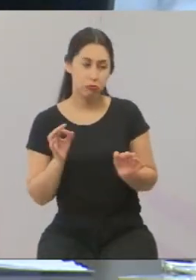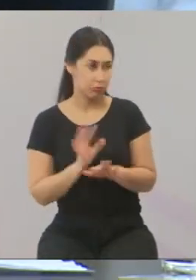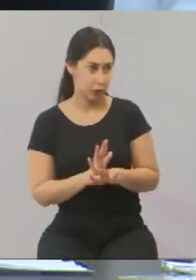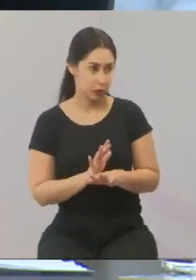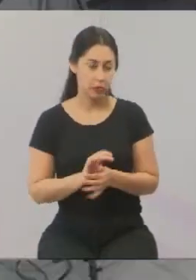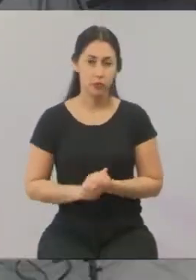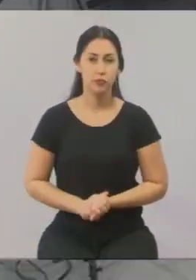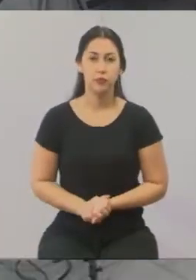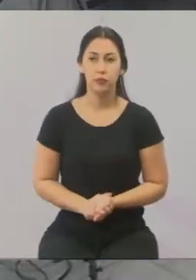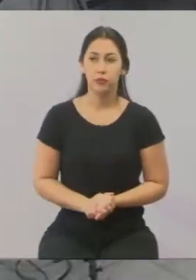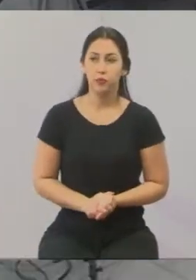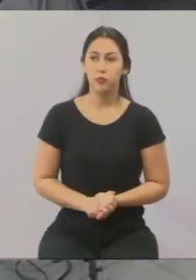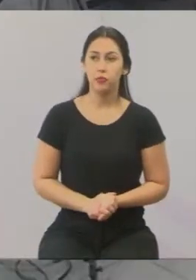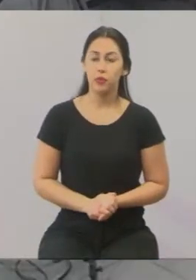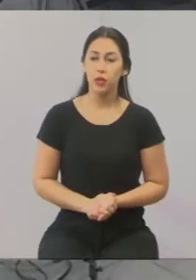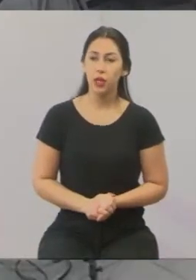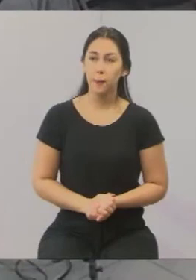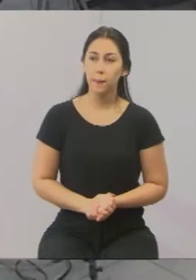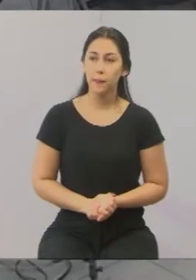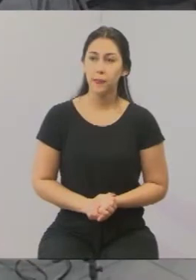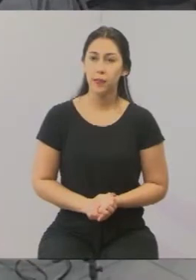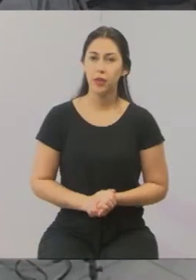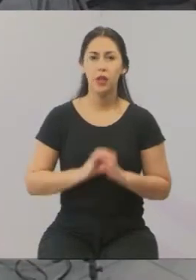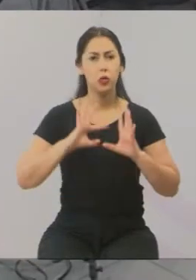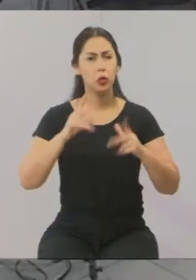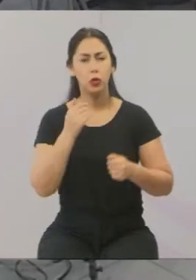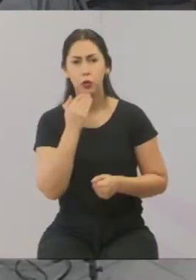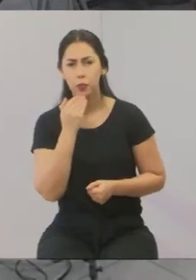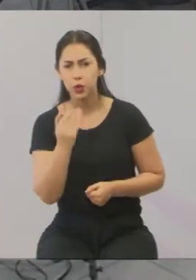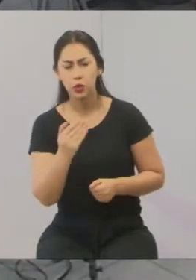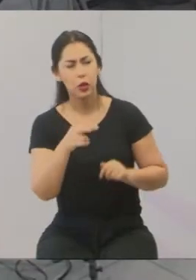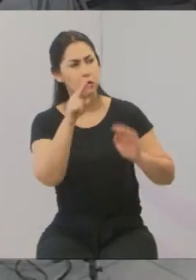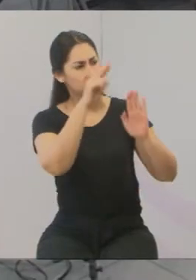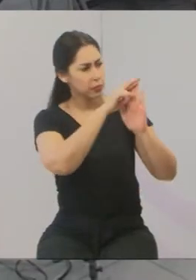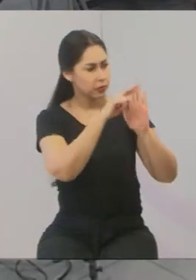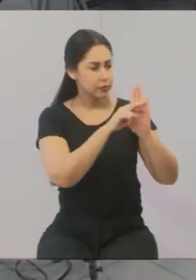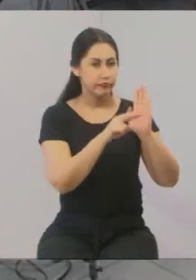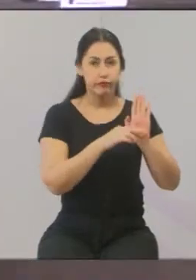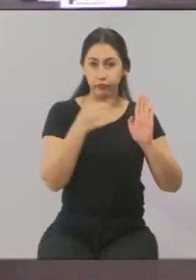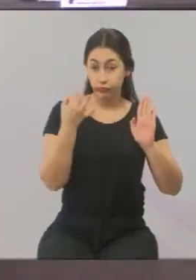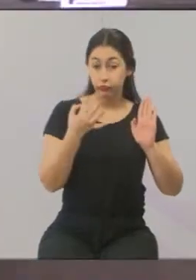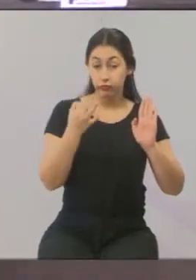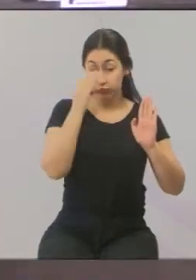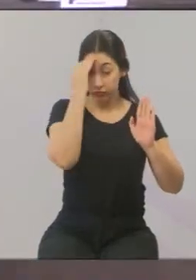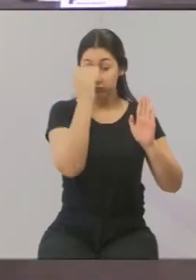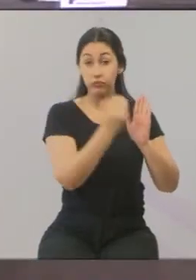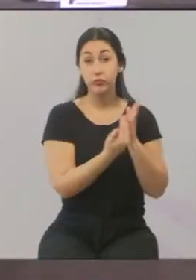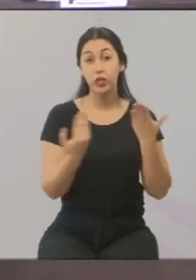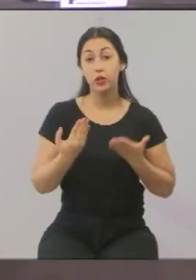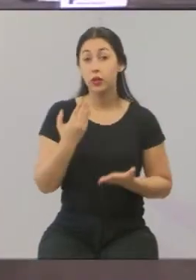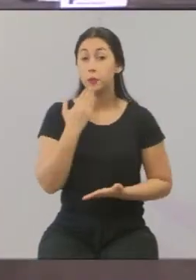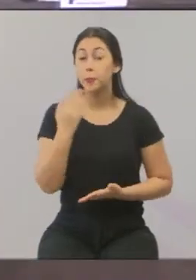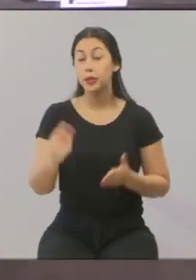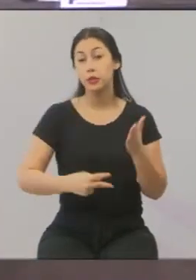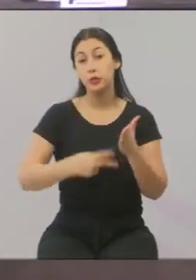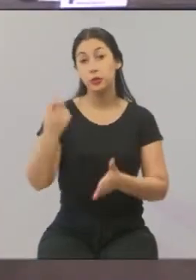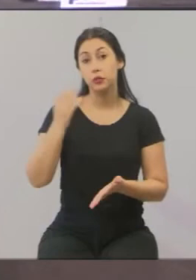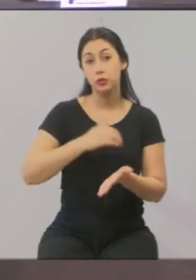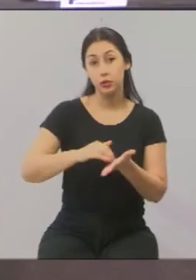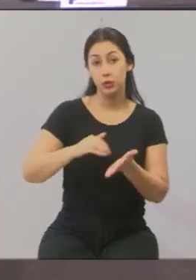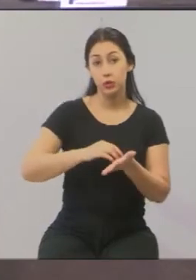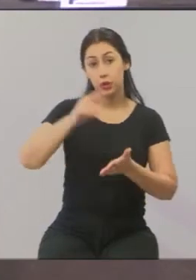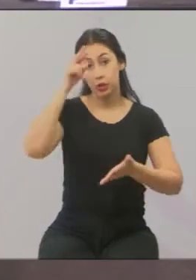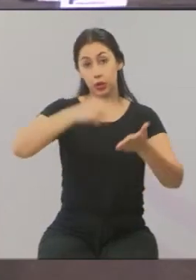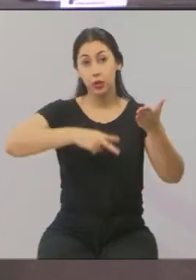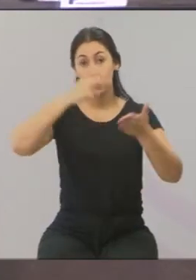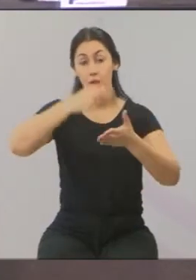requerimentos. Os requerimentos foram apreciados na forma regimental. Solicito à segunda secretária que faça a leitura